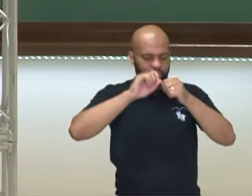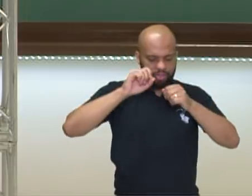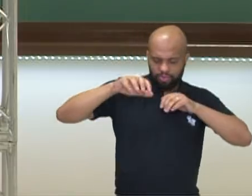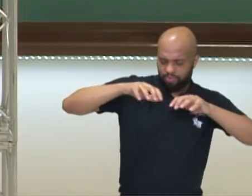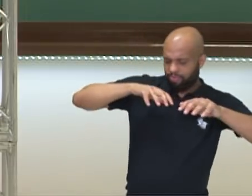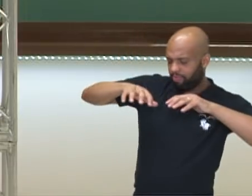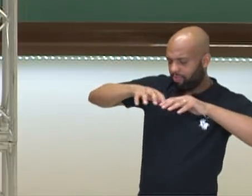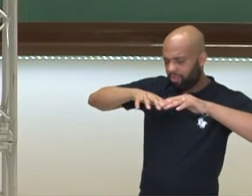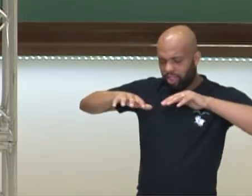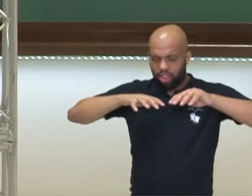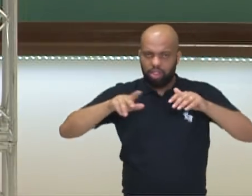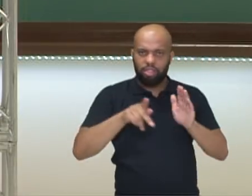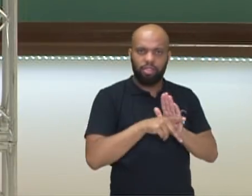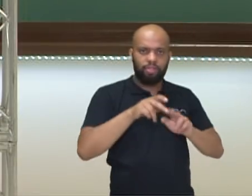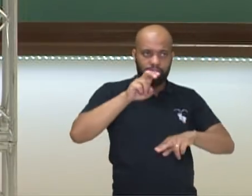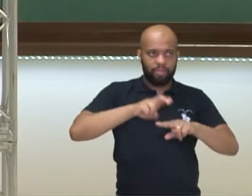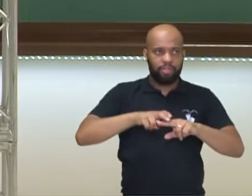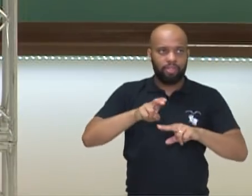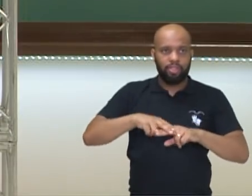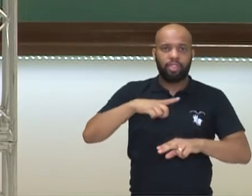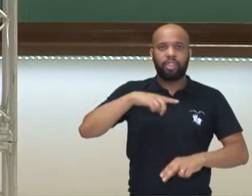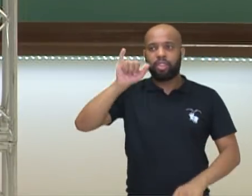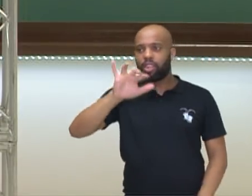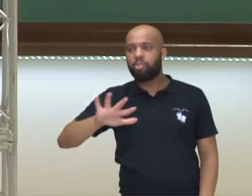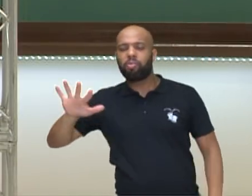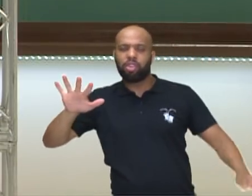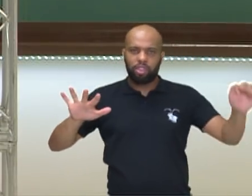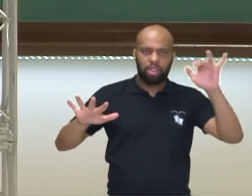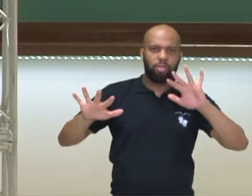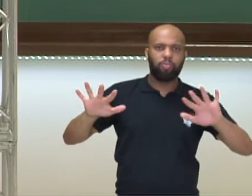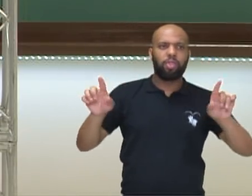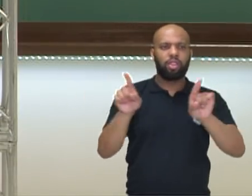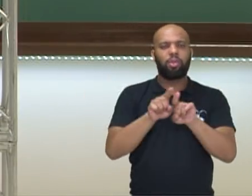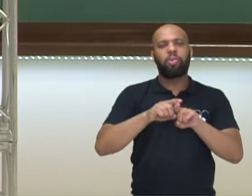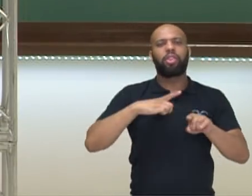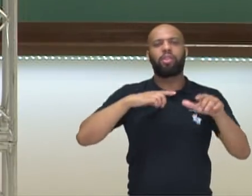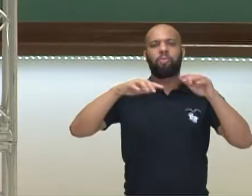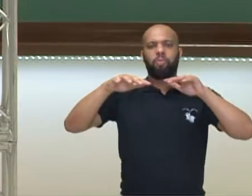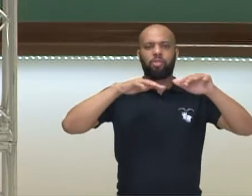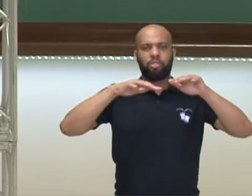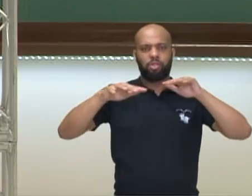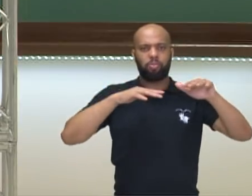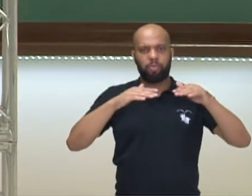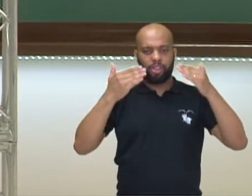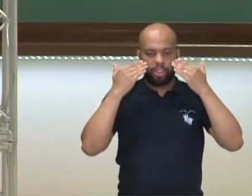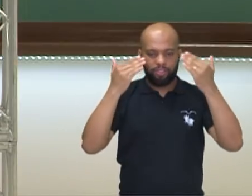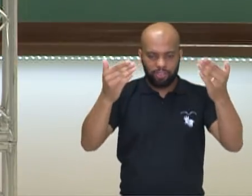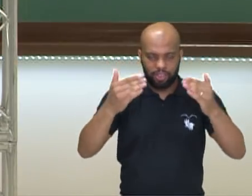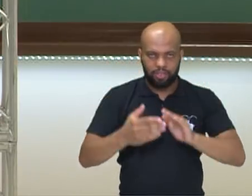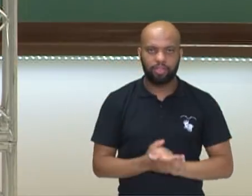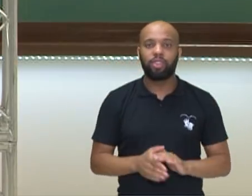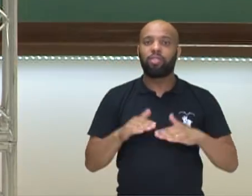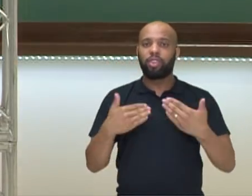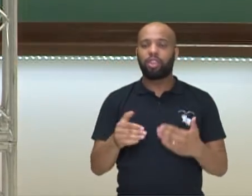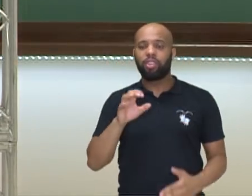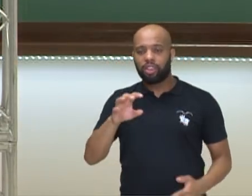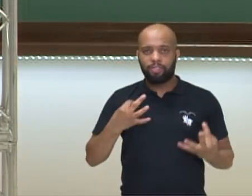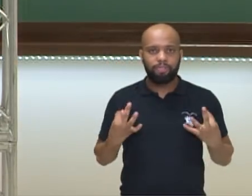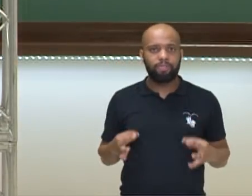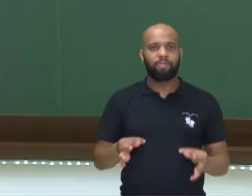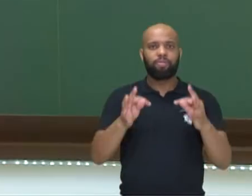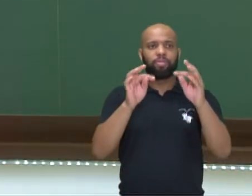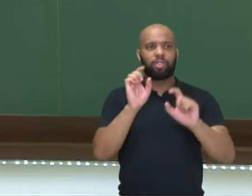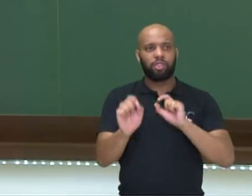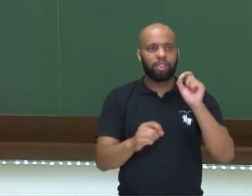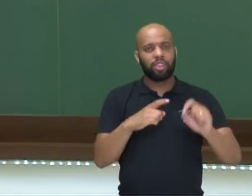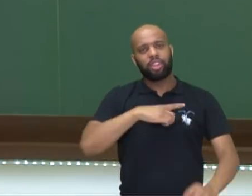com essa cadeira e, né, as imagens também vão se movimentando diante dele, tá? Então esse é um equipamento